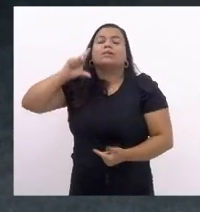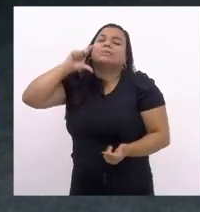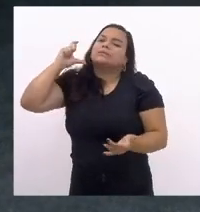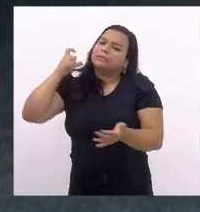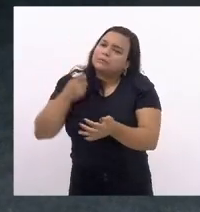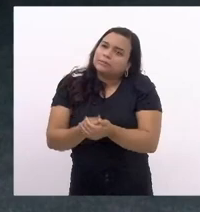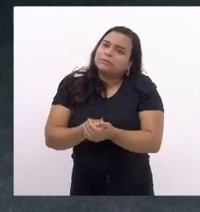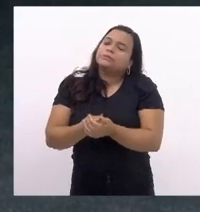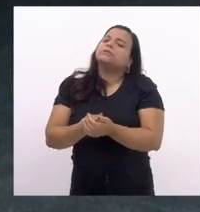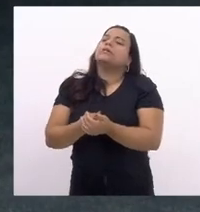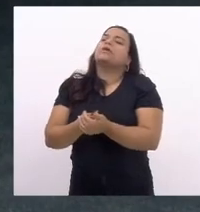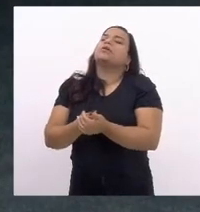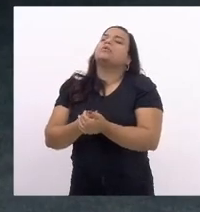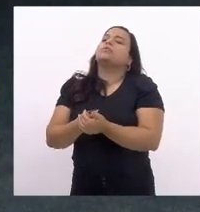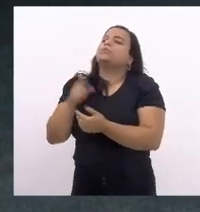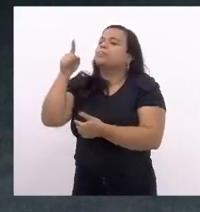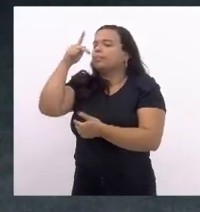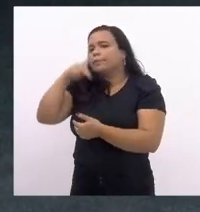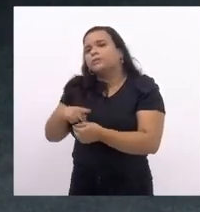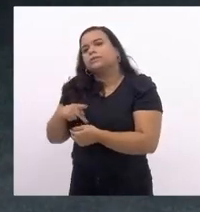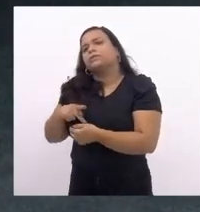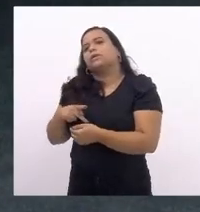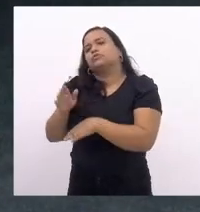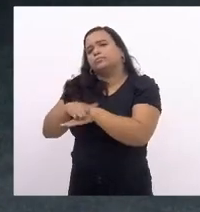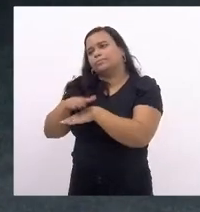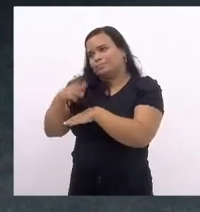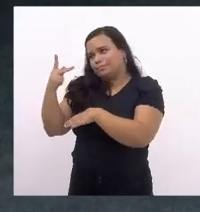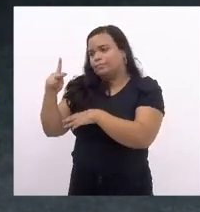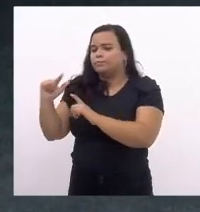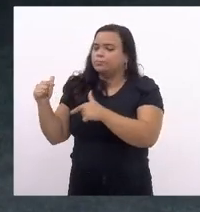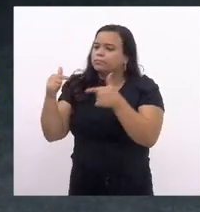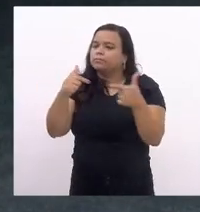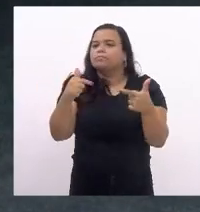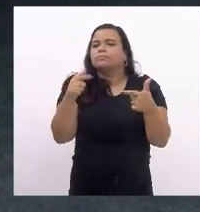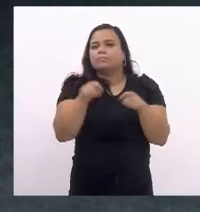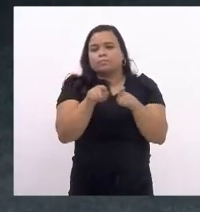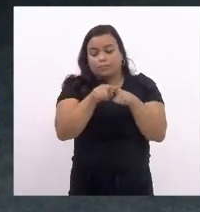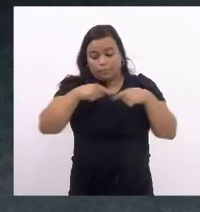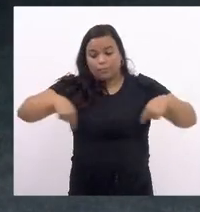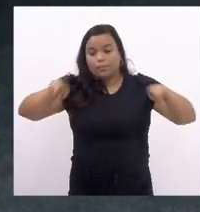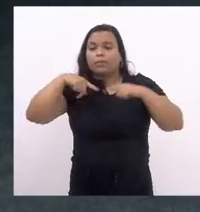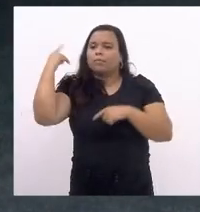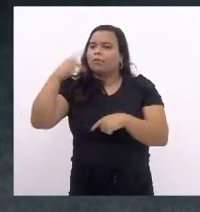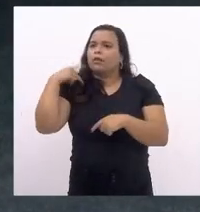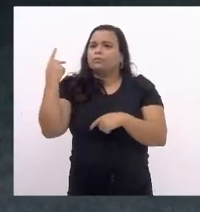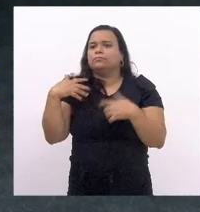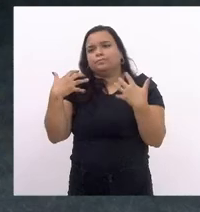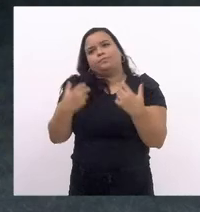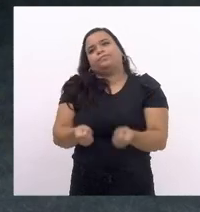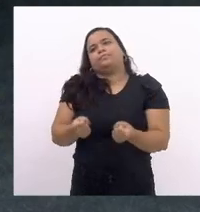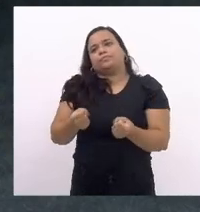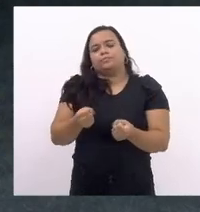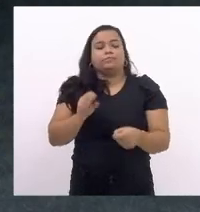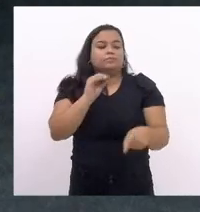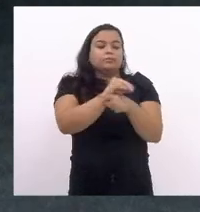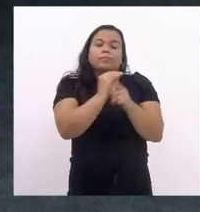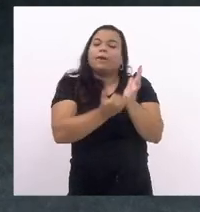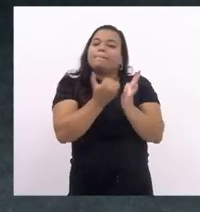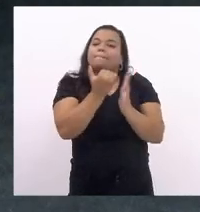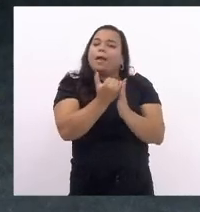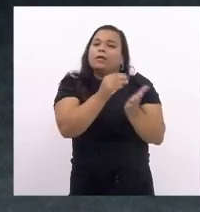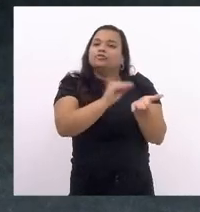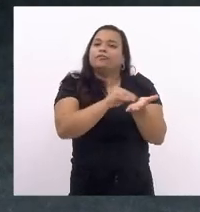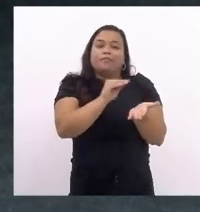sua presidência, chancelada pelo Parlamento, de assistir os mais necessitados.